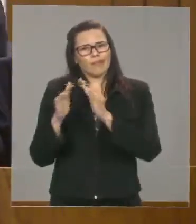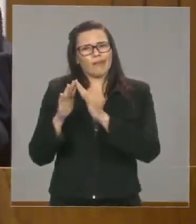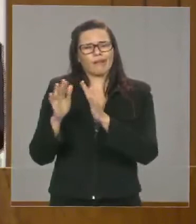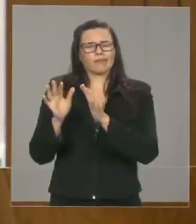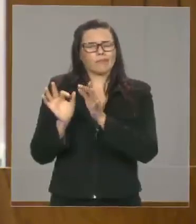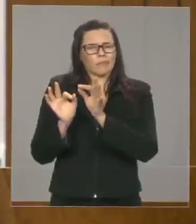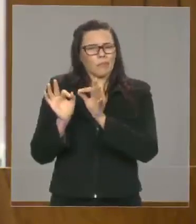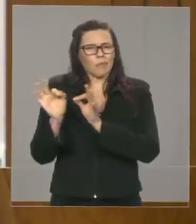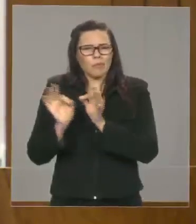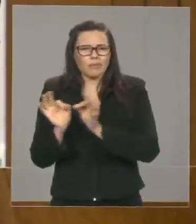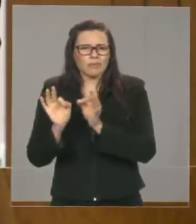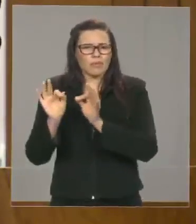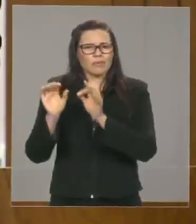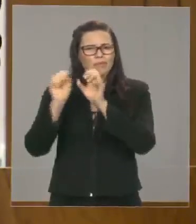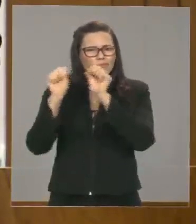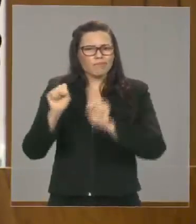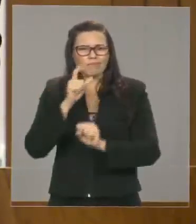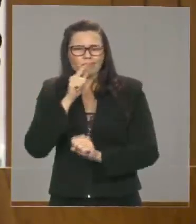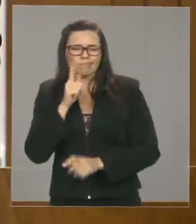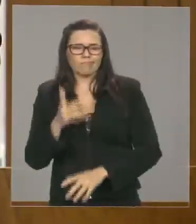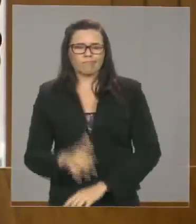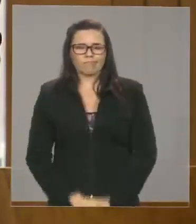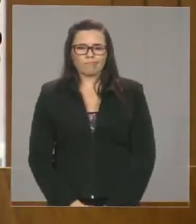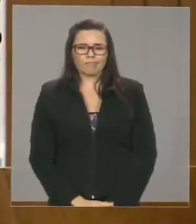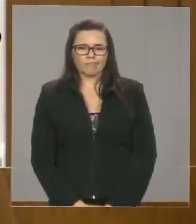da coleta de lixo, segundo a ABS,